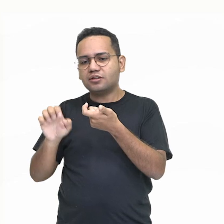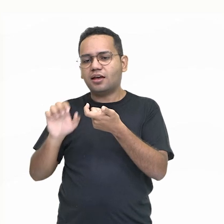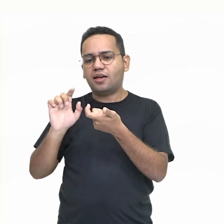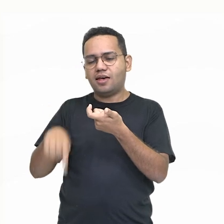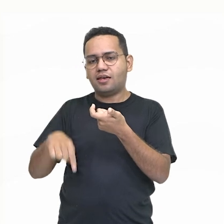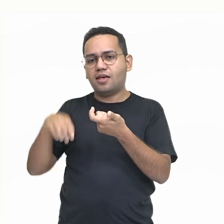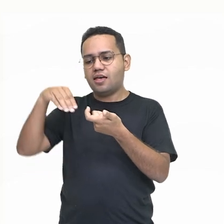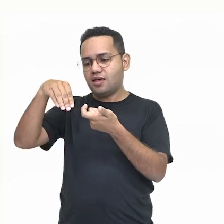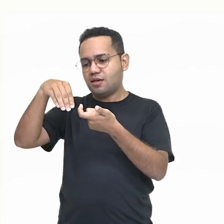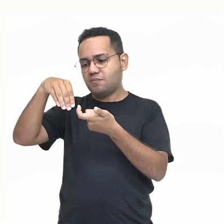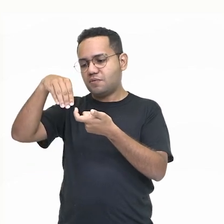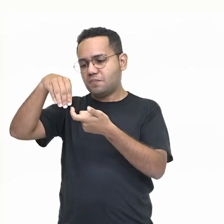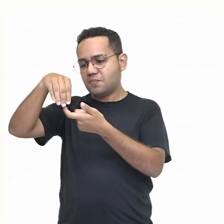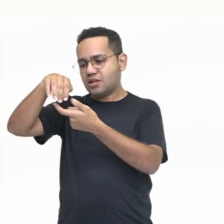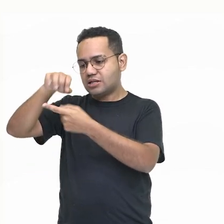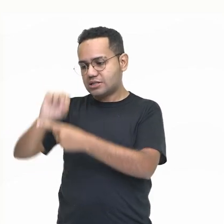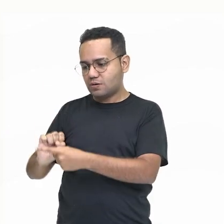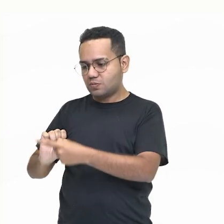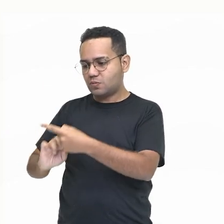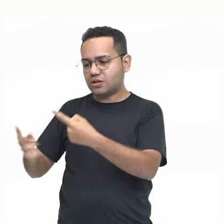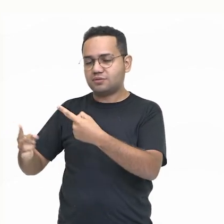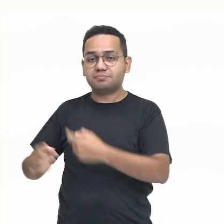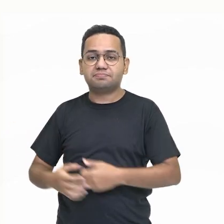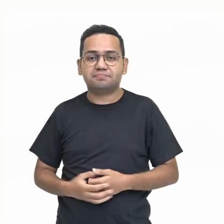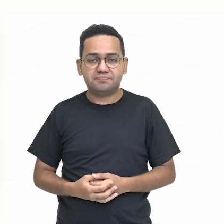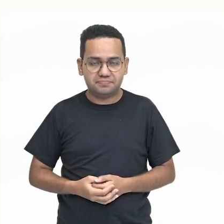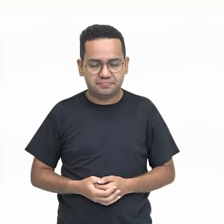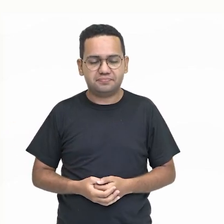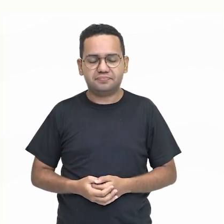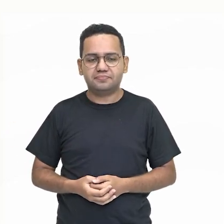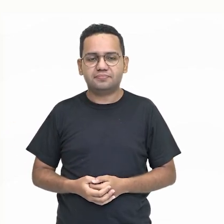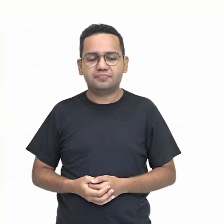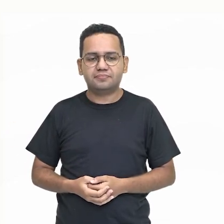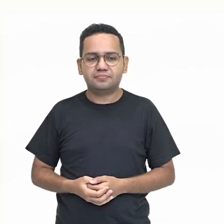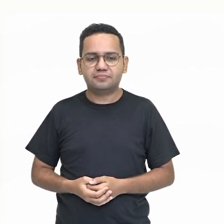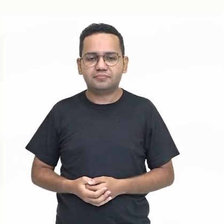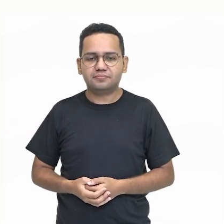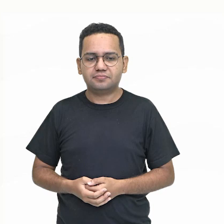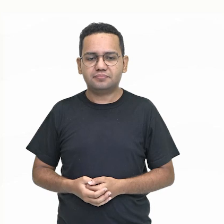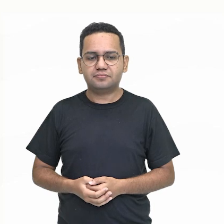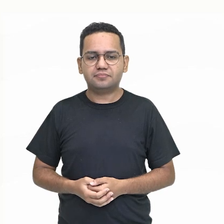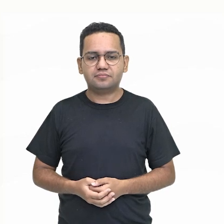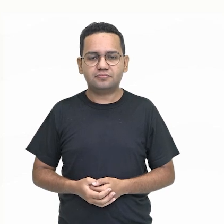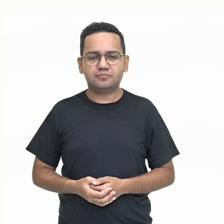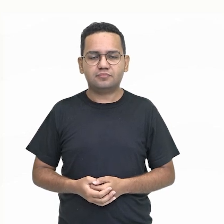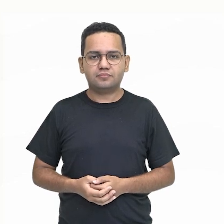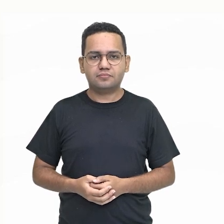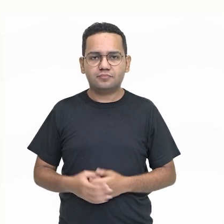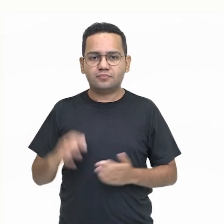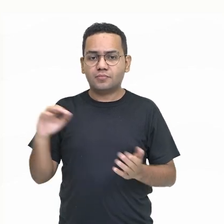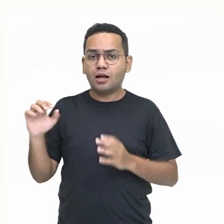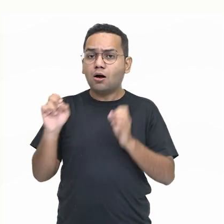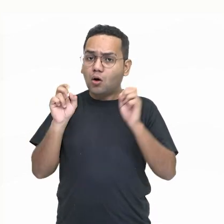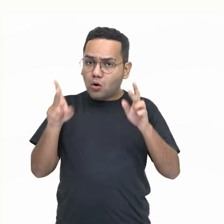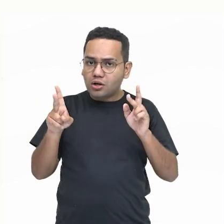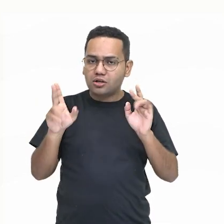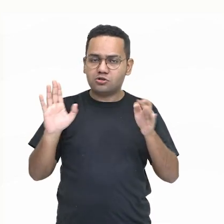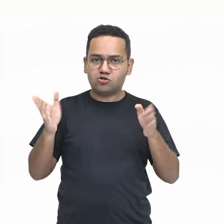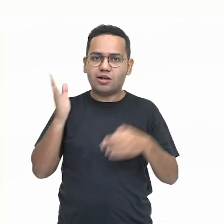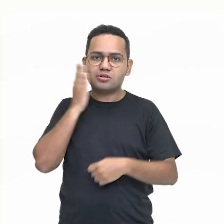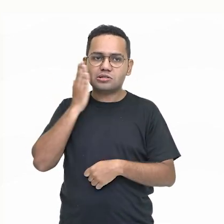metros por segundo ao quadrado. Aí você tem, ó, com base